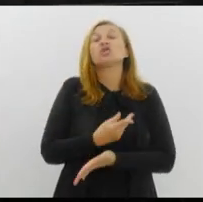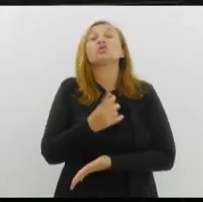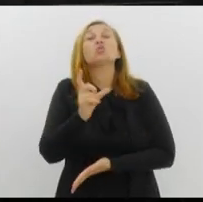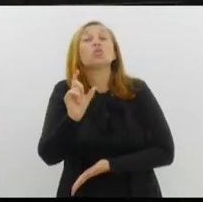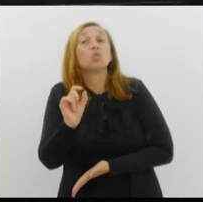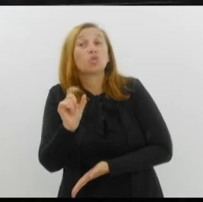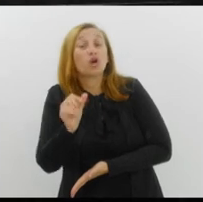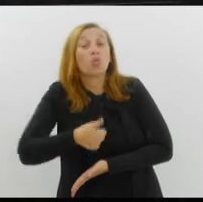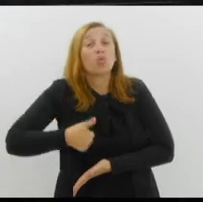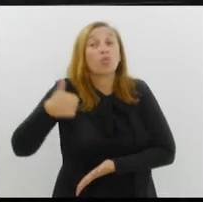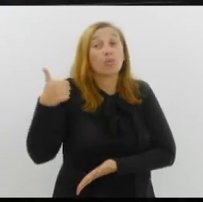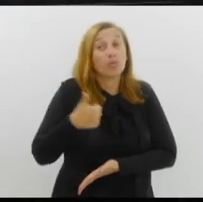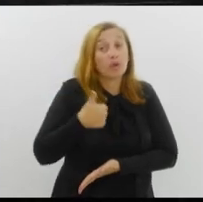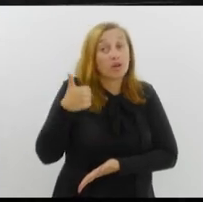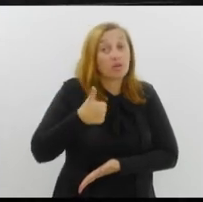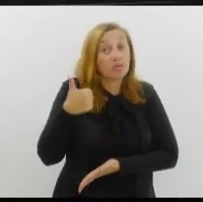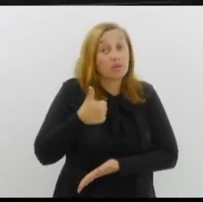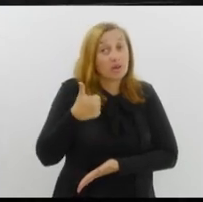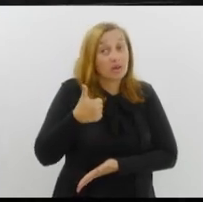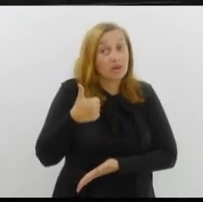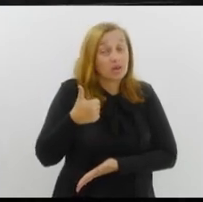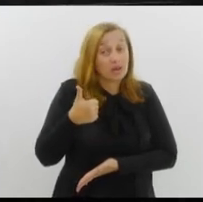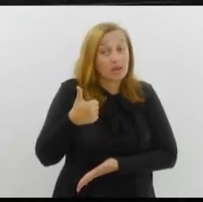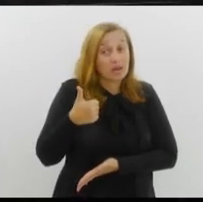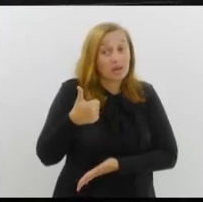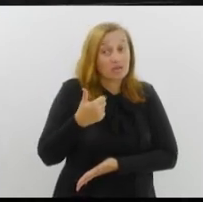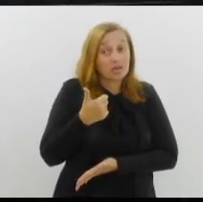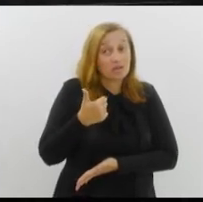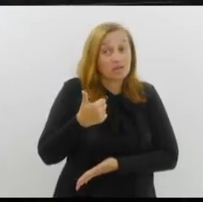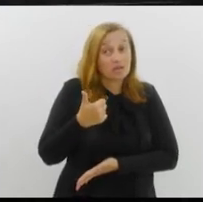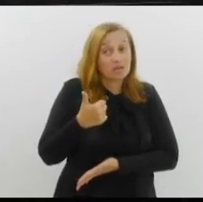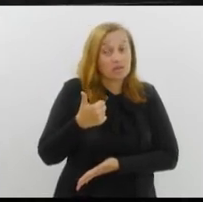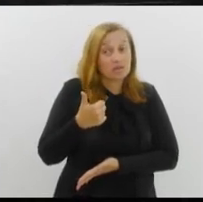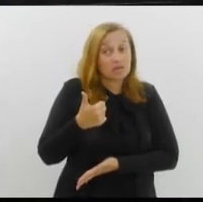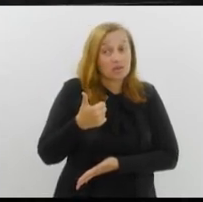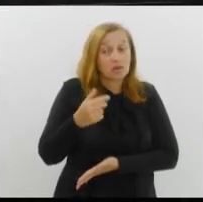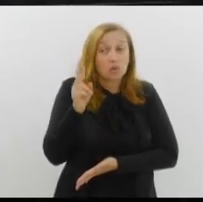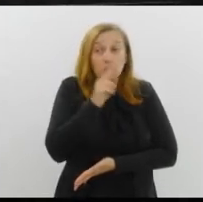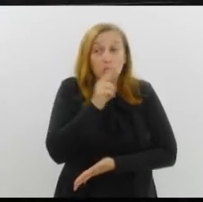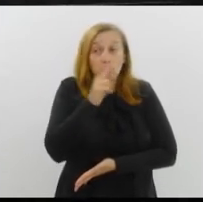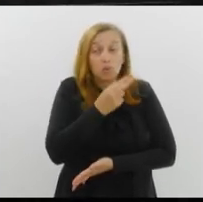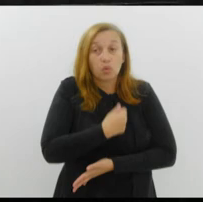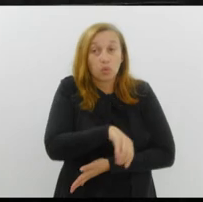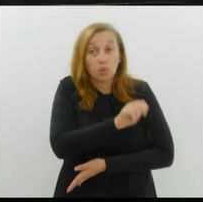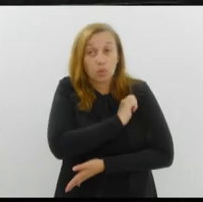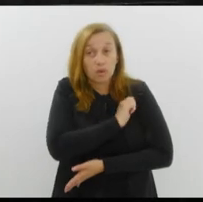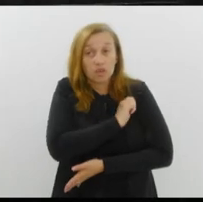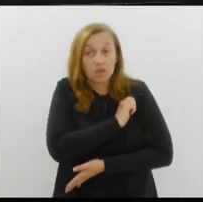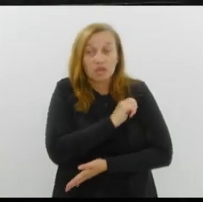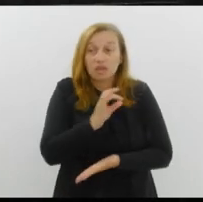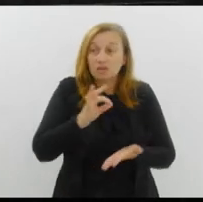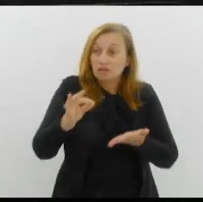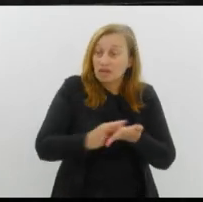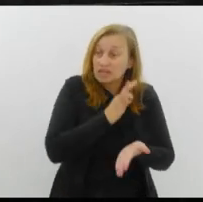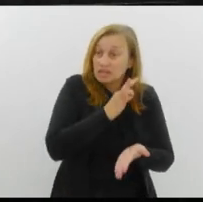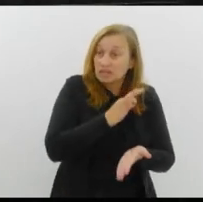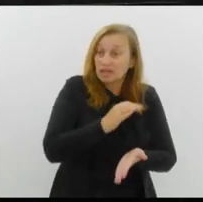o primeiro regime de recuperação fiscal, que foi assinado em setembro